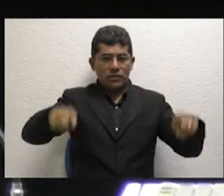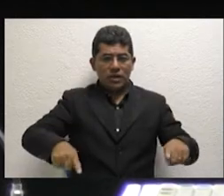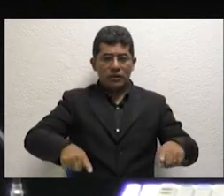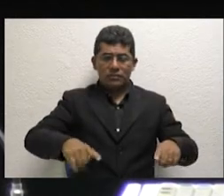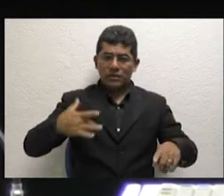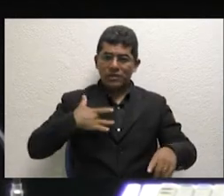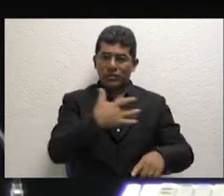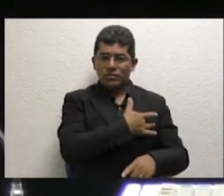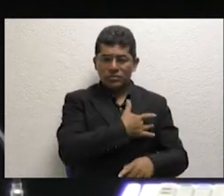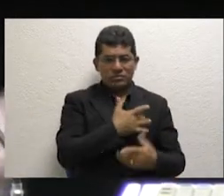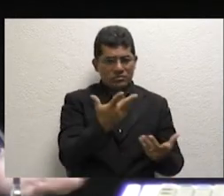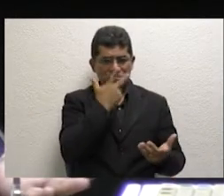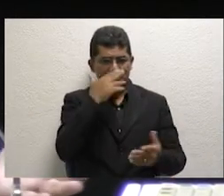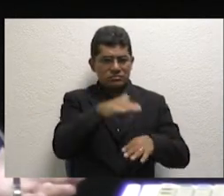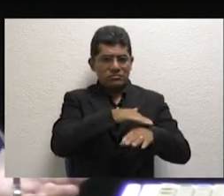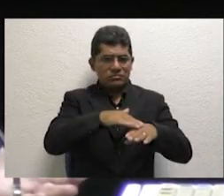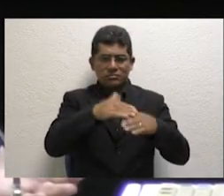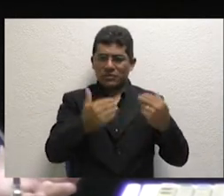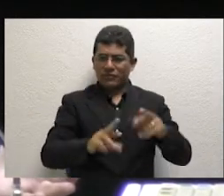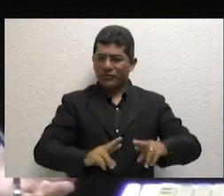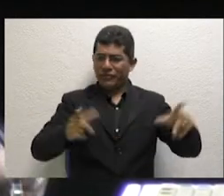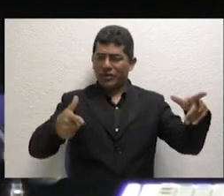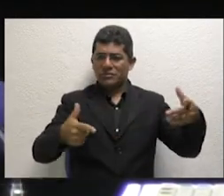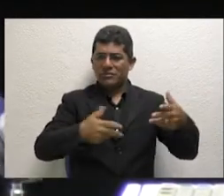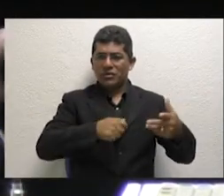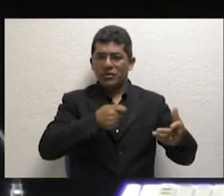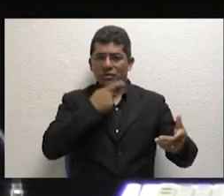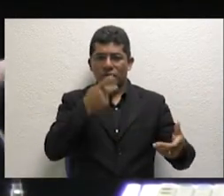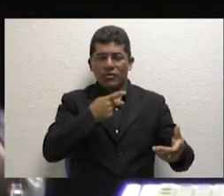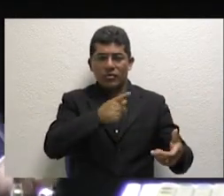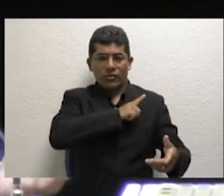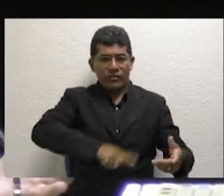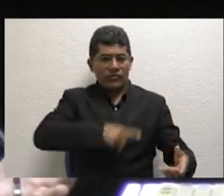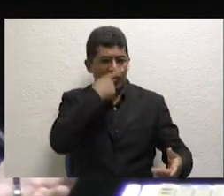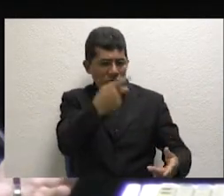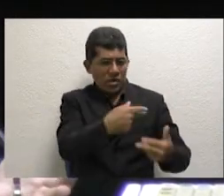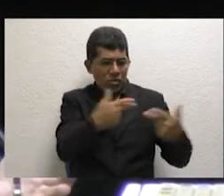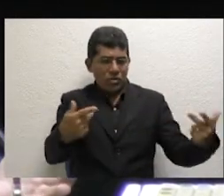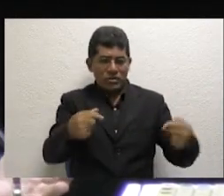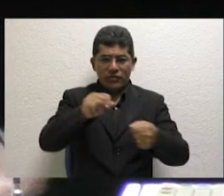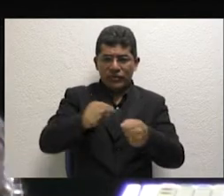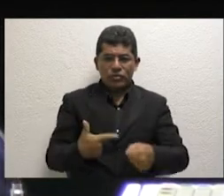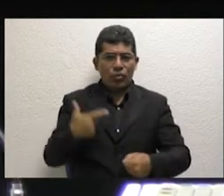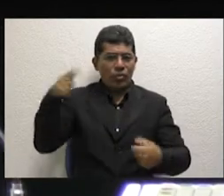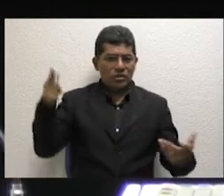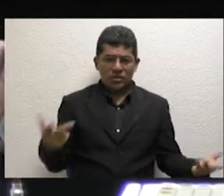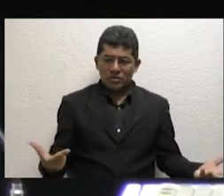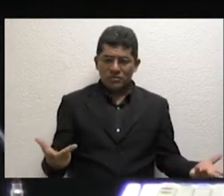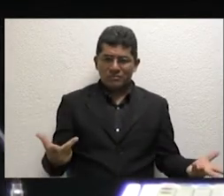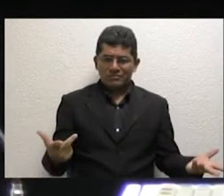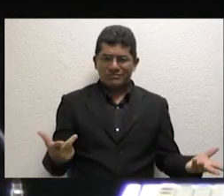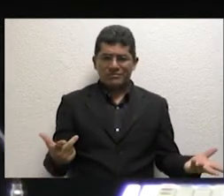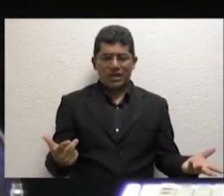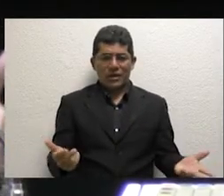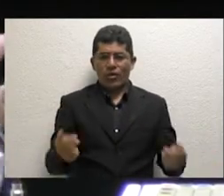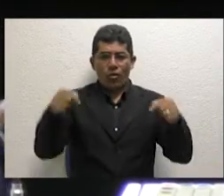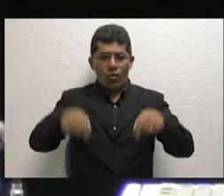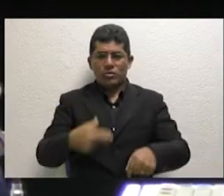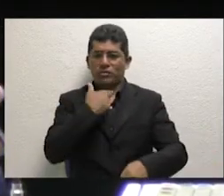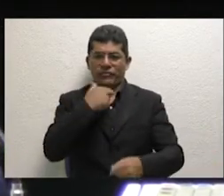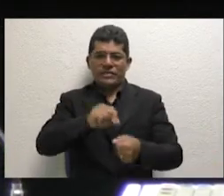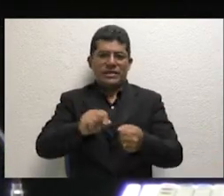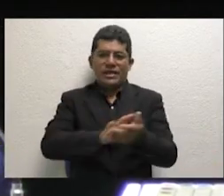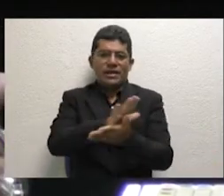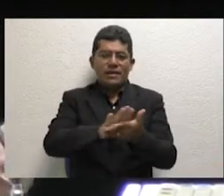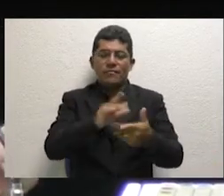tem uma incongruência o discurso não bate ontem convocou 774 pessoas do concurso aí hoje não pode fazer nada porque está